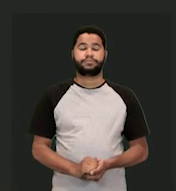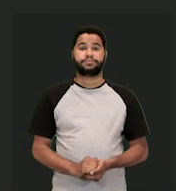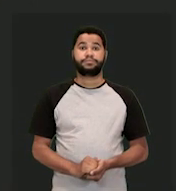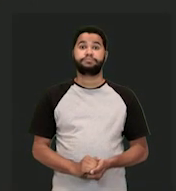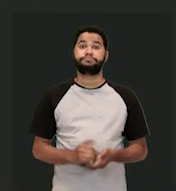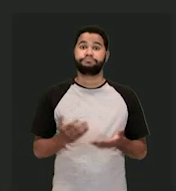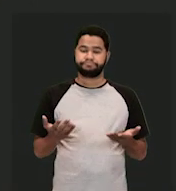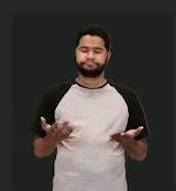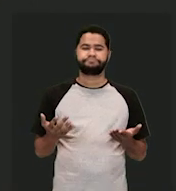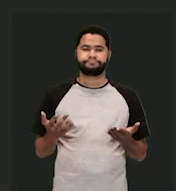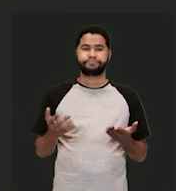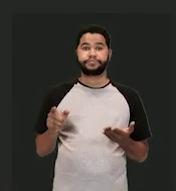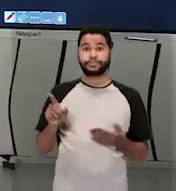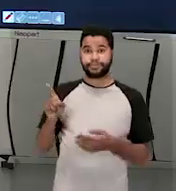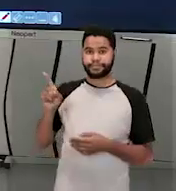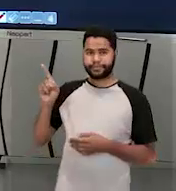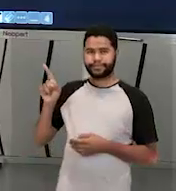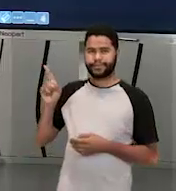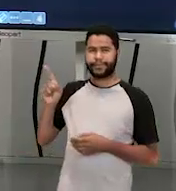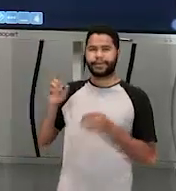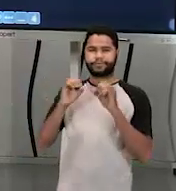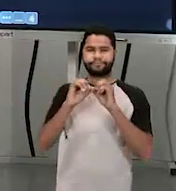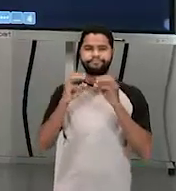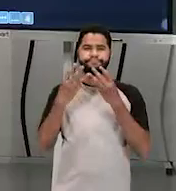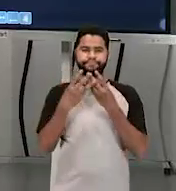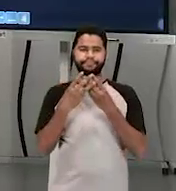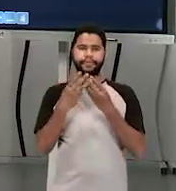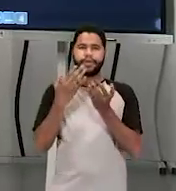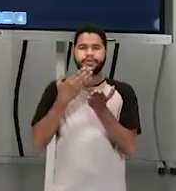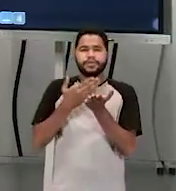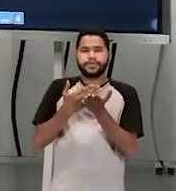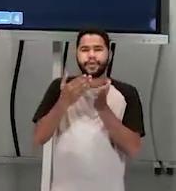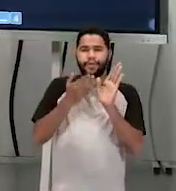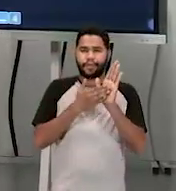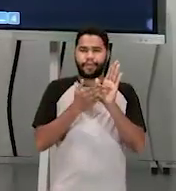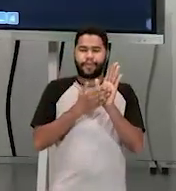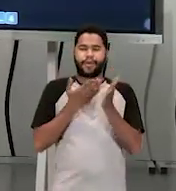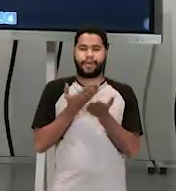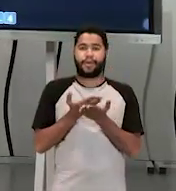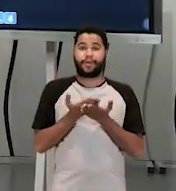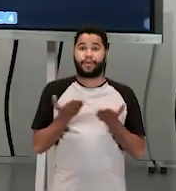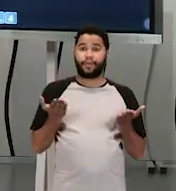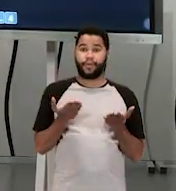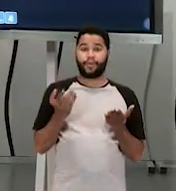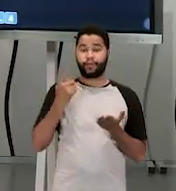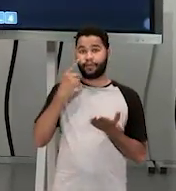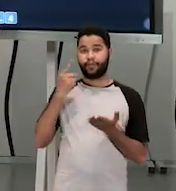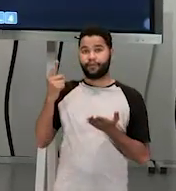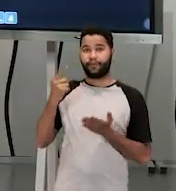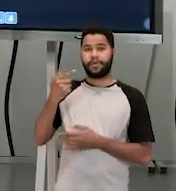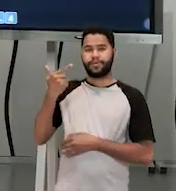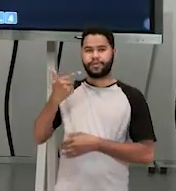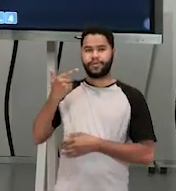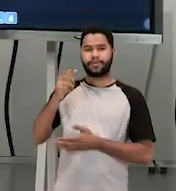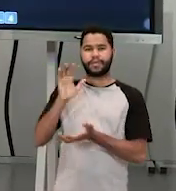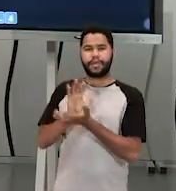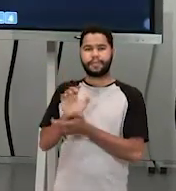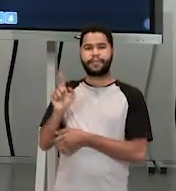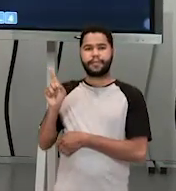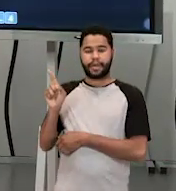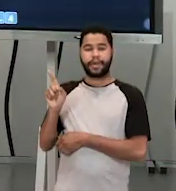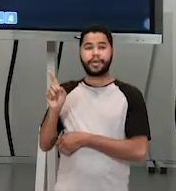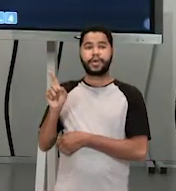Bom, então, retornando aqui ao início da proposta da aula de hoje, vamos ver essa segunda parte,